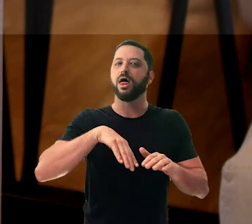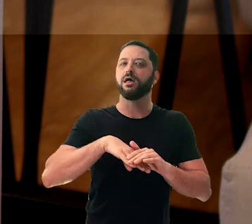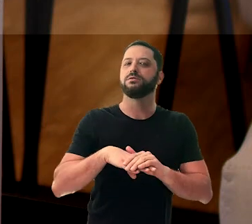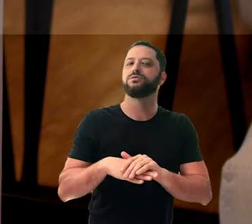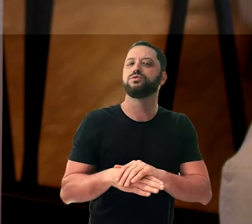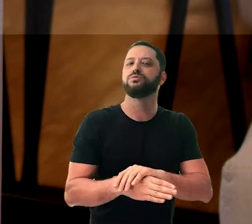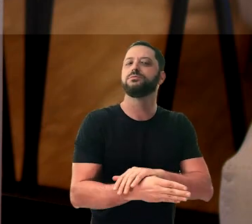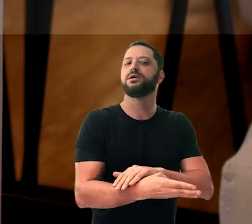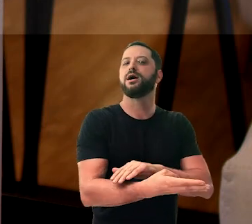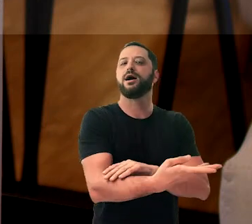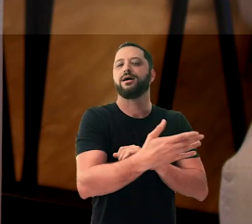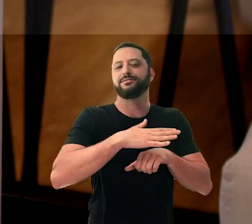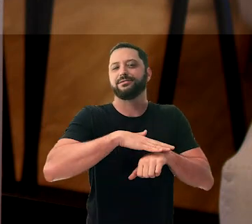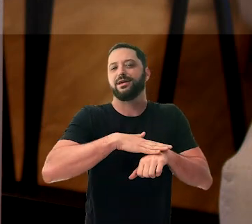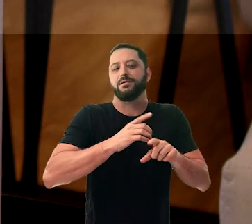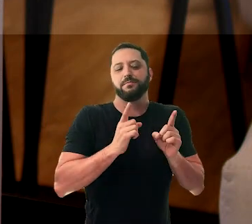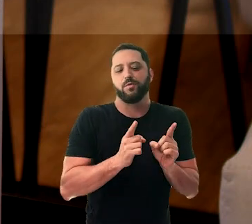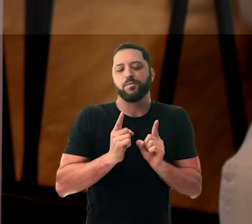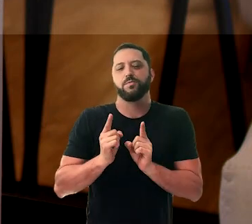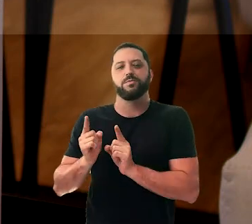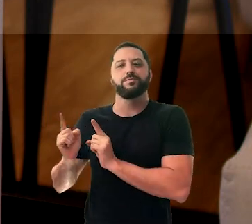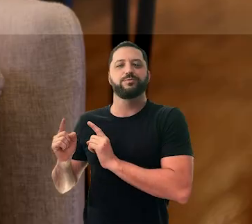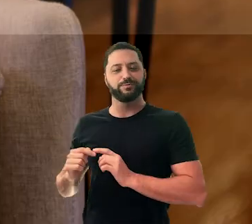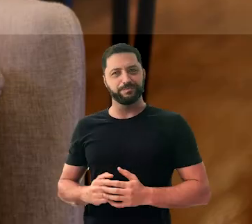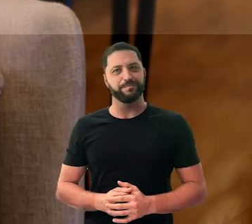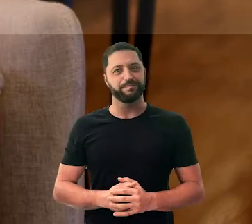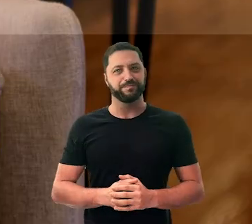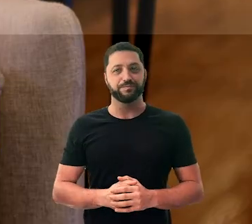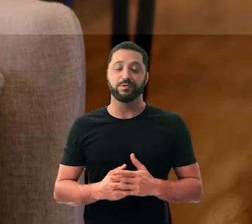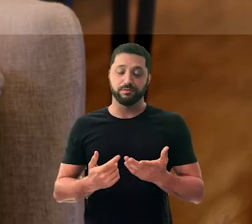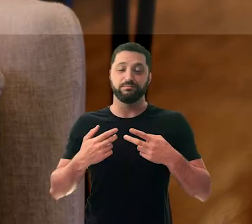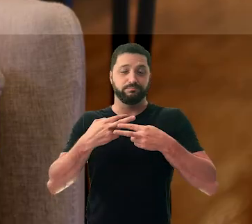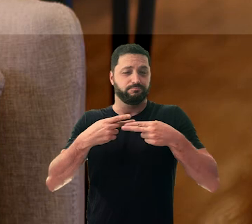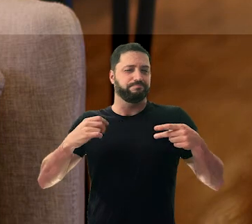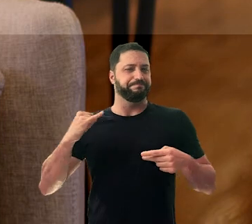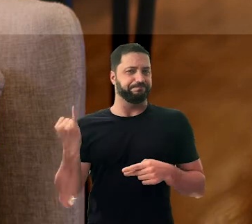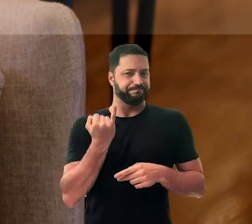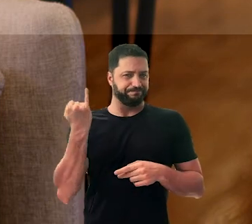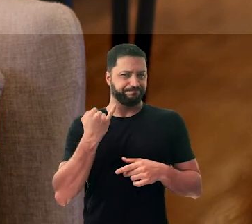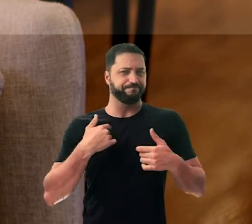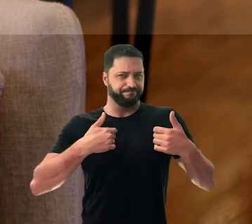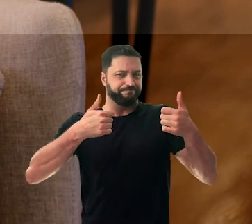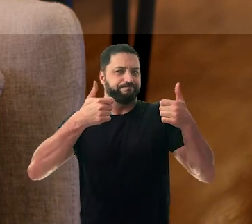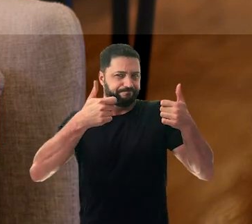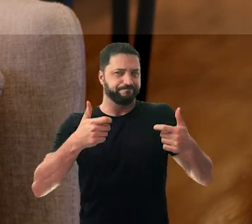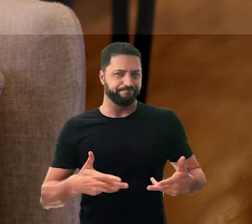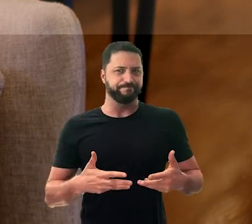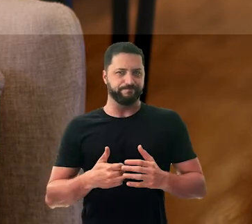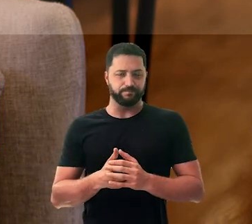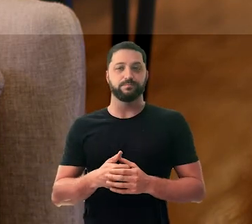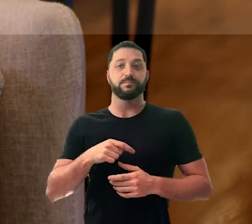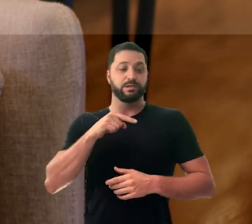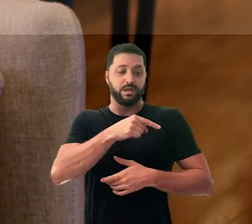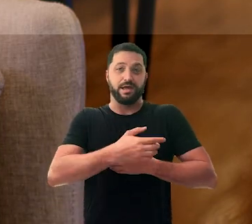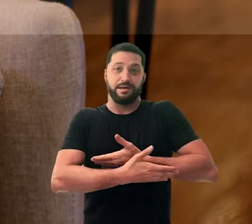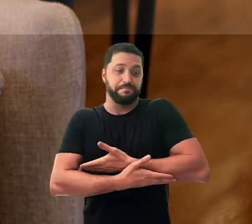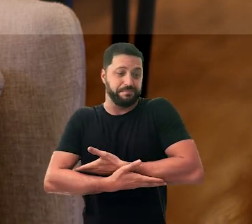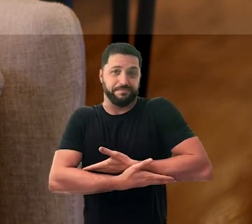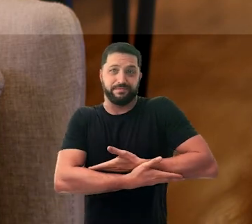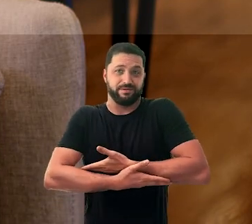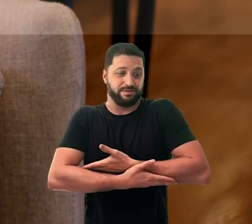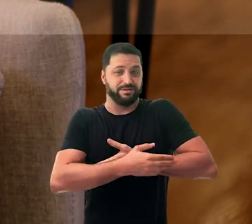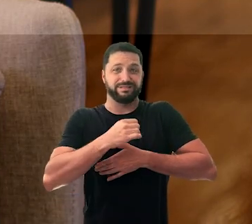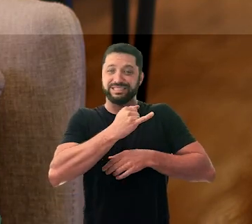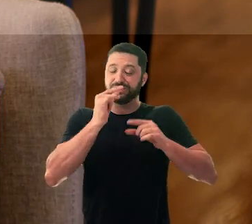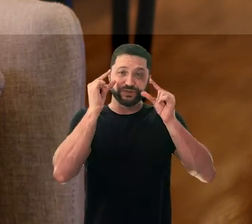questões ligadas aos hábitos de sono. Um aspecto que é muito importante a gente lembrar é o impacto que o sono dos bebês tem